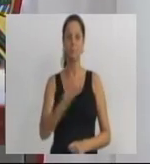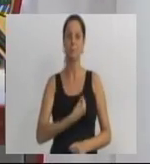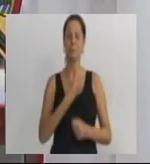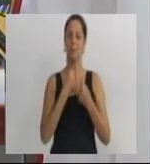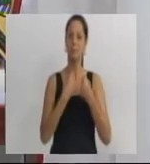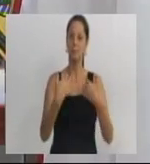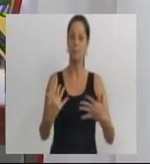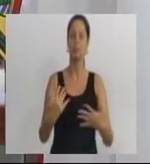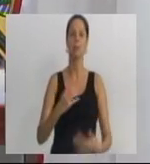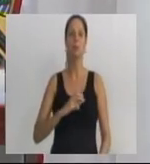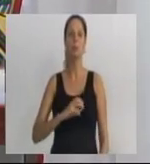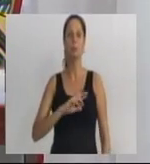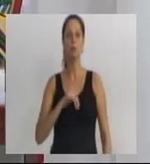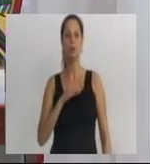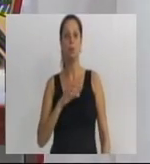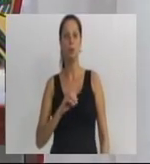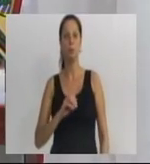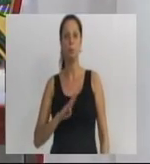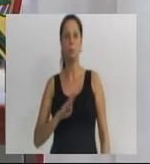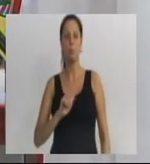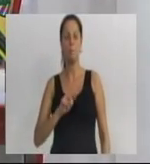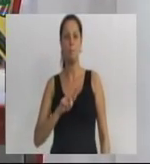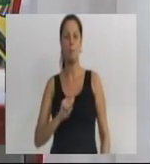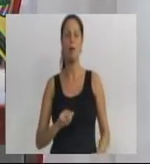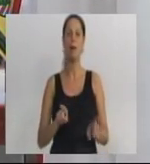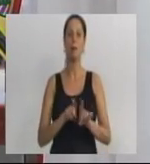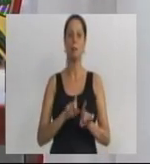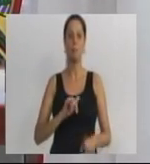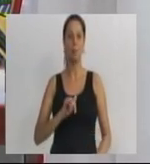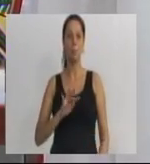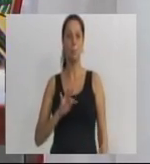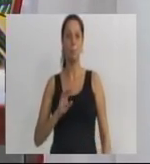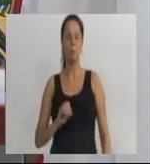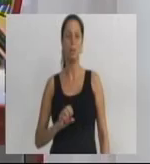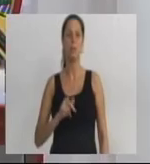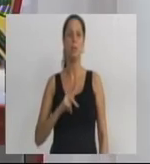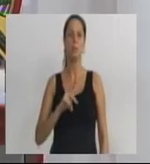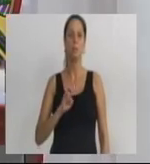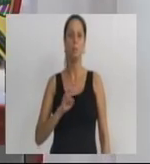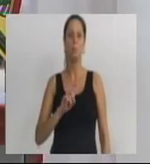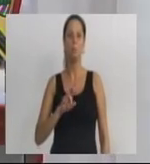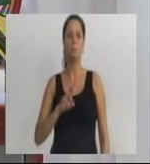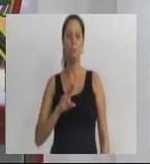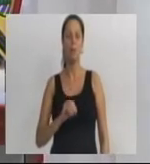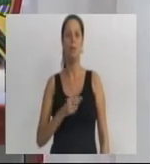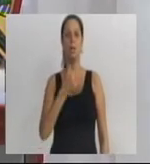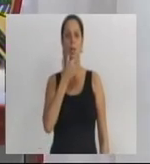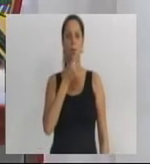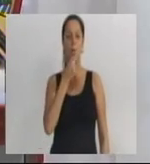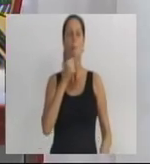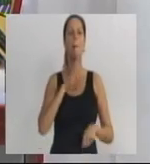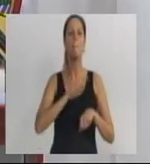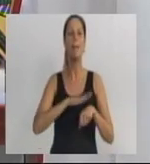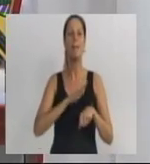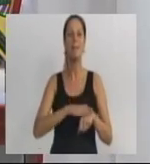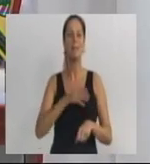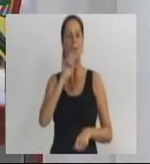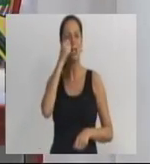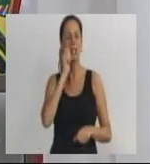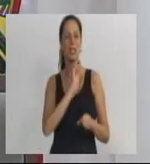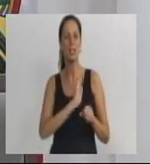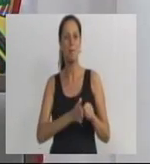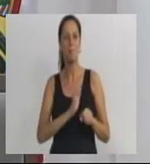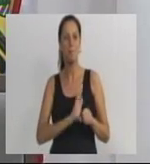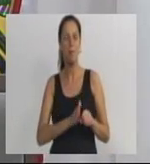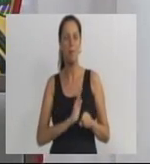Chico Bala, o Ito, o João Beltrame, o seu Pedro, o Cebola, a Lígia e a Carol, Robinho, que são muito fortes